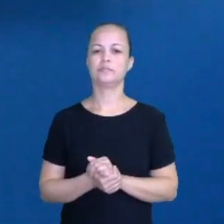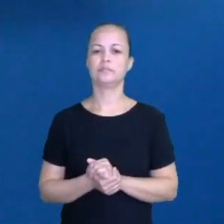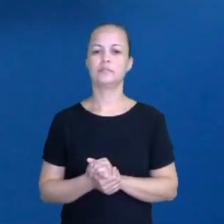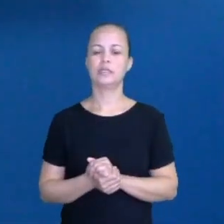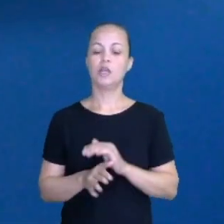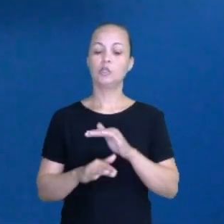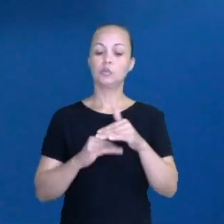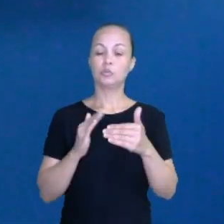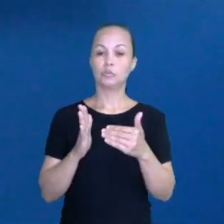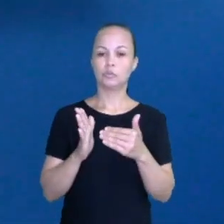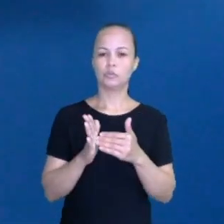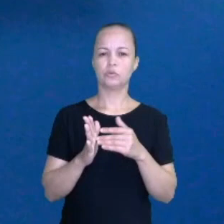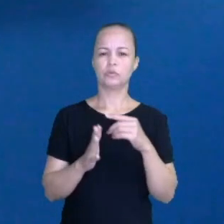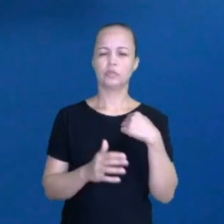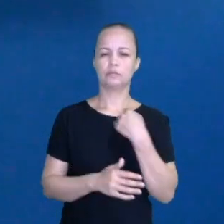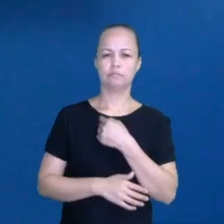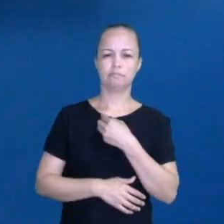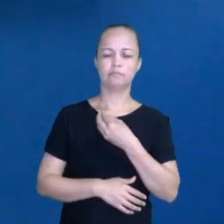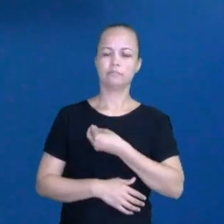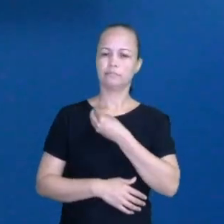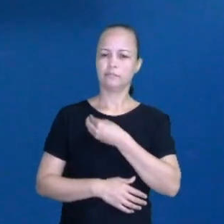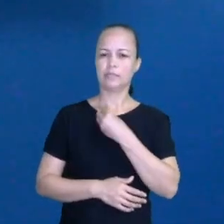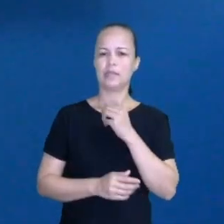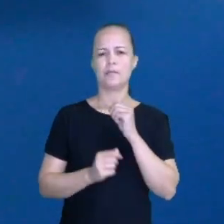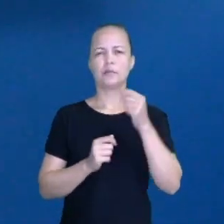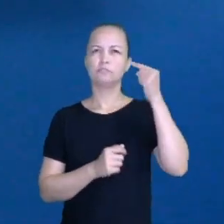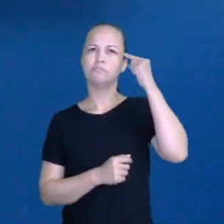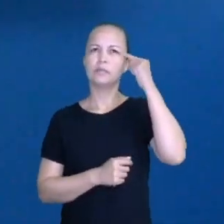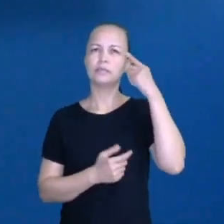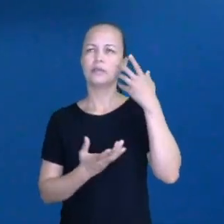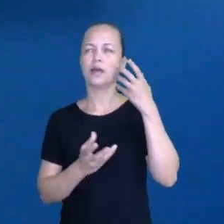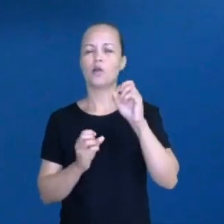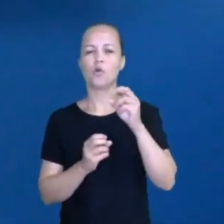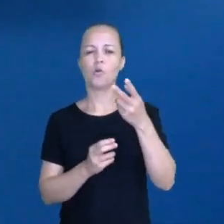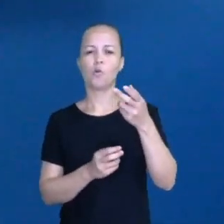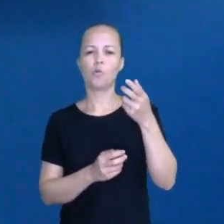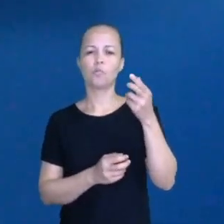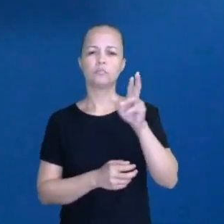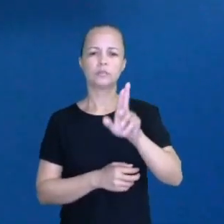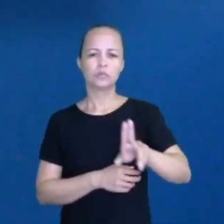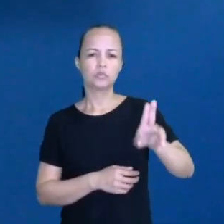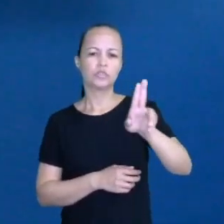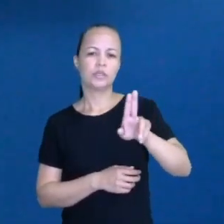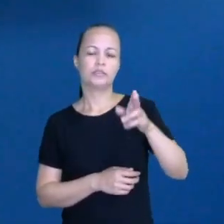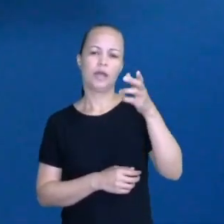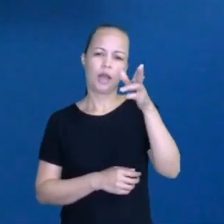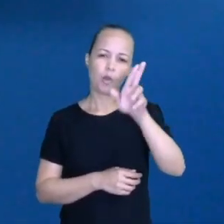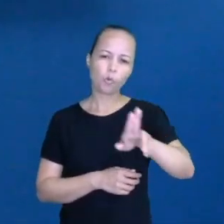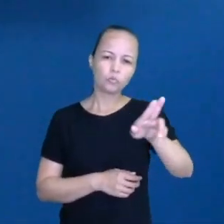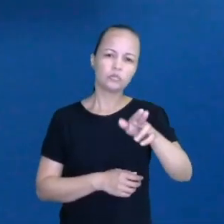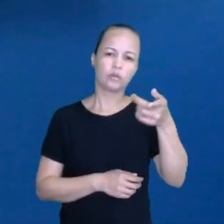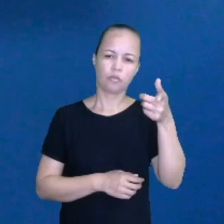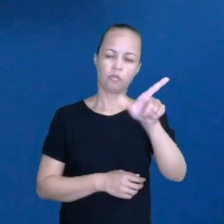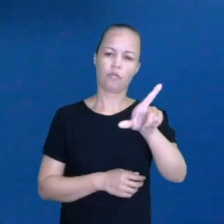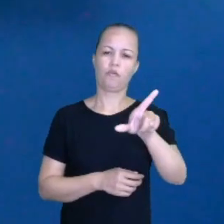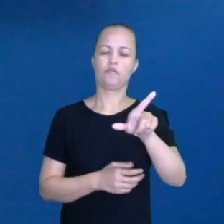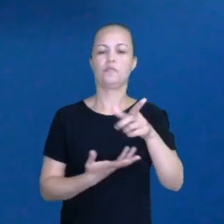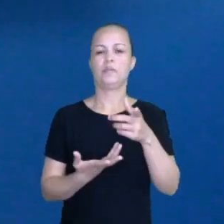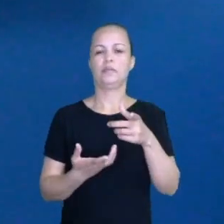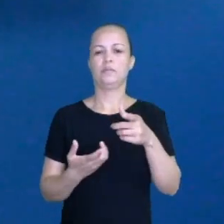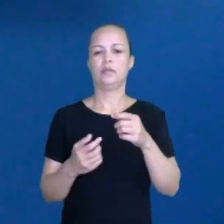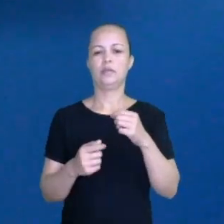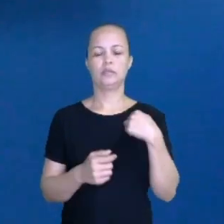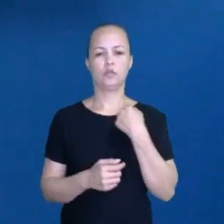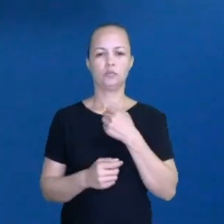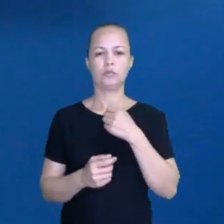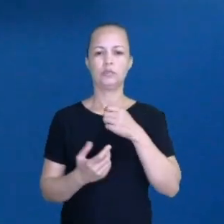vida pode ser ou repensado, ou reutilizado, ou reciclado, certo? Para que a gente possa ter um